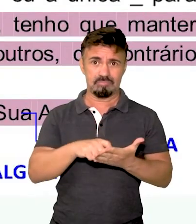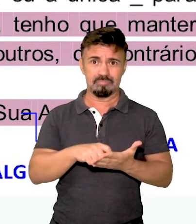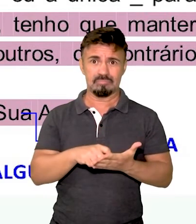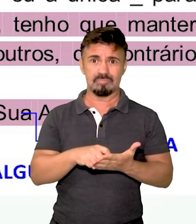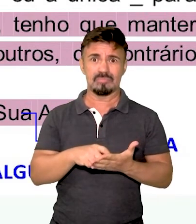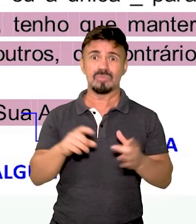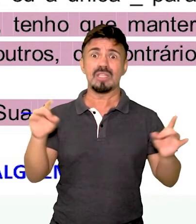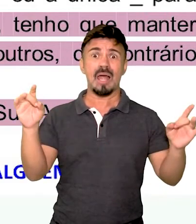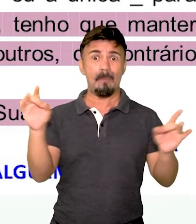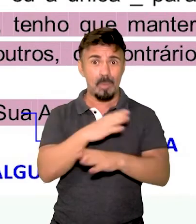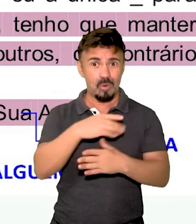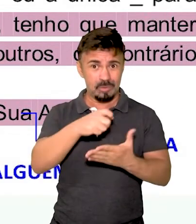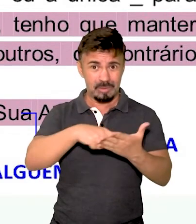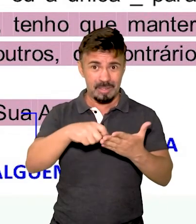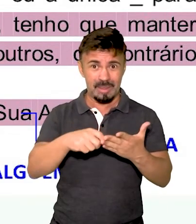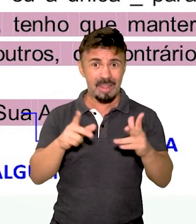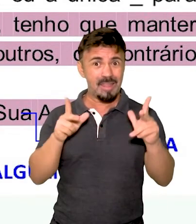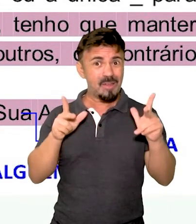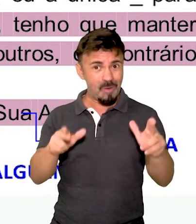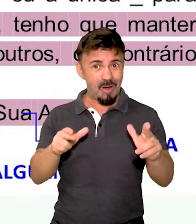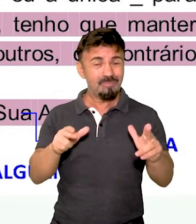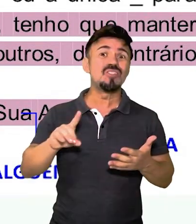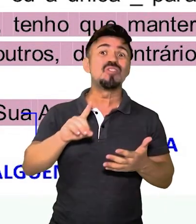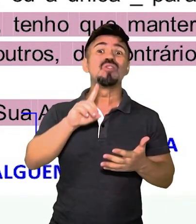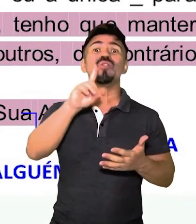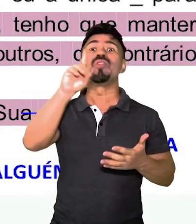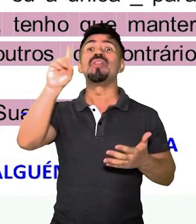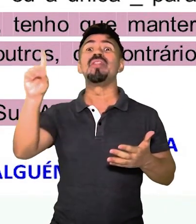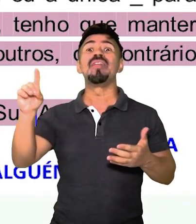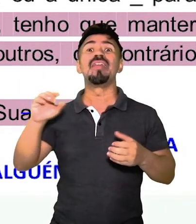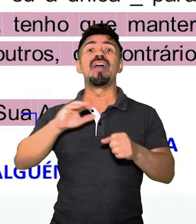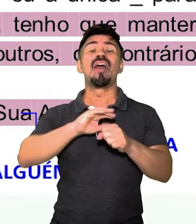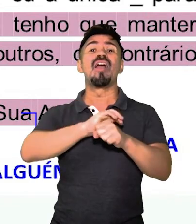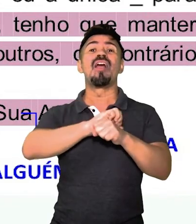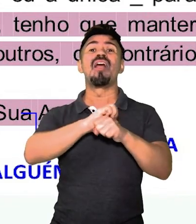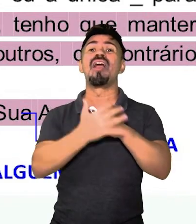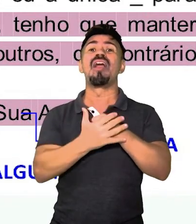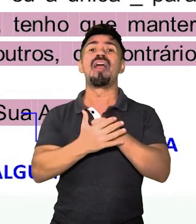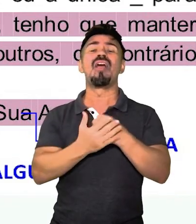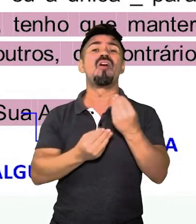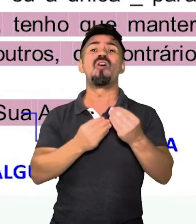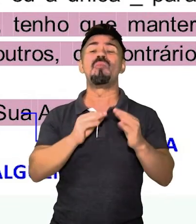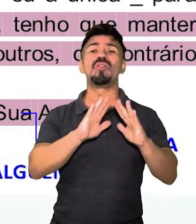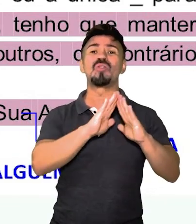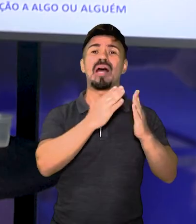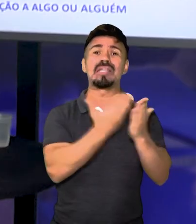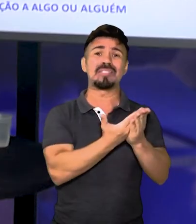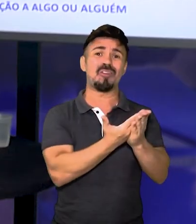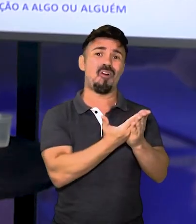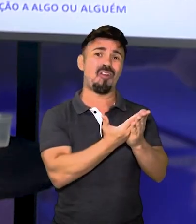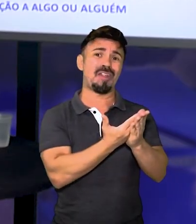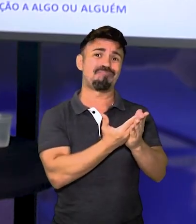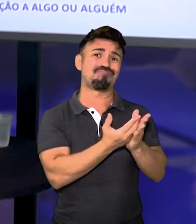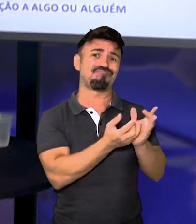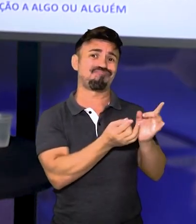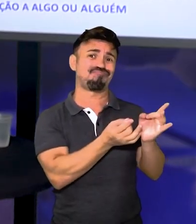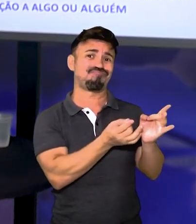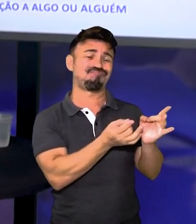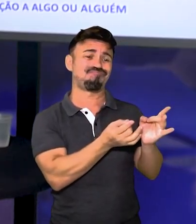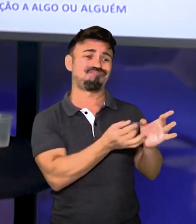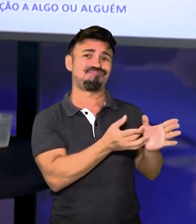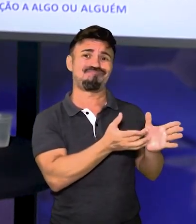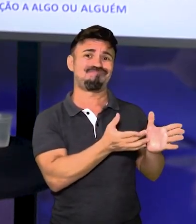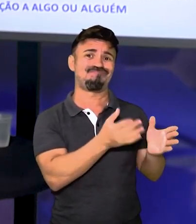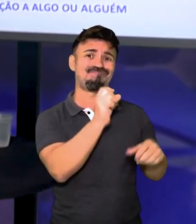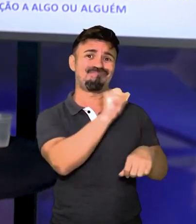você está pronto para fazer um diário? Era bom que você começasse a fazer um diário desde o dia que começou essa pandemia. Quando você deixou